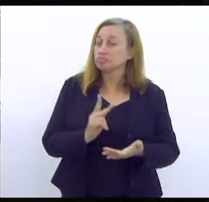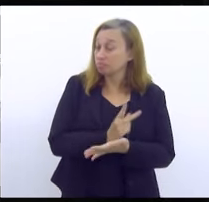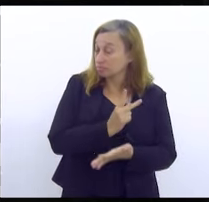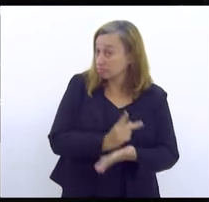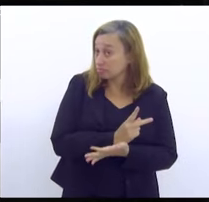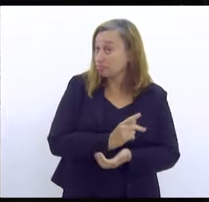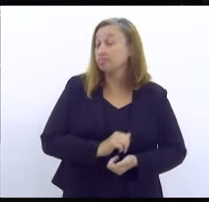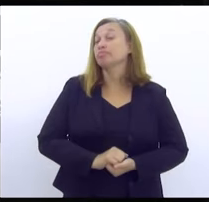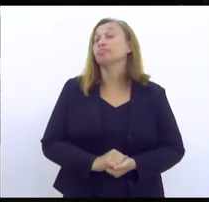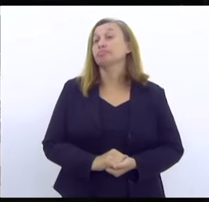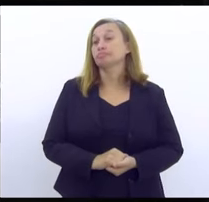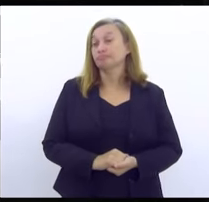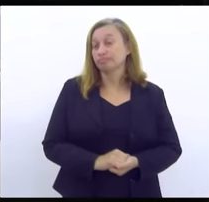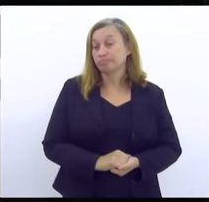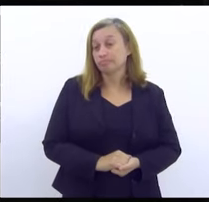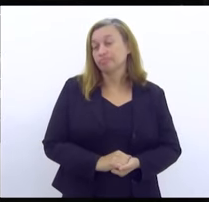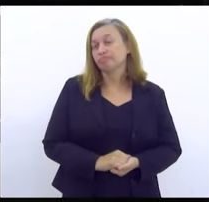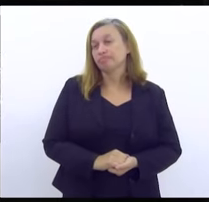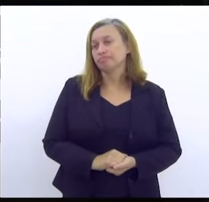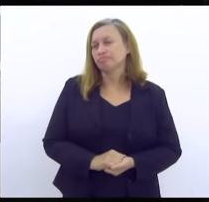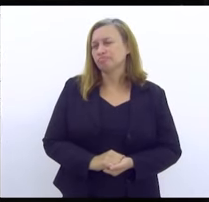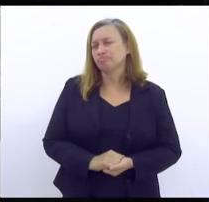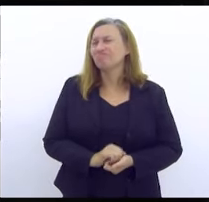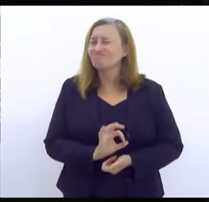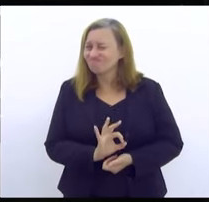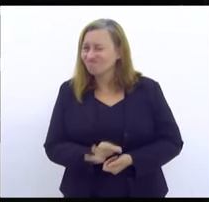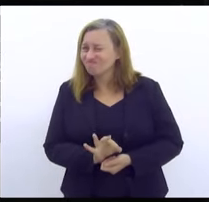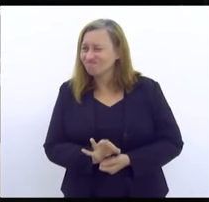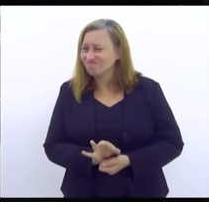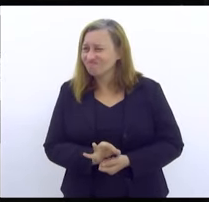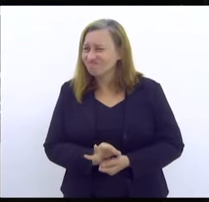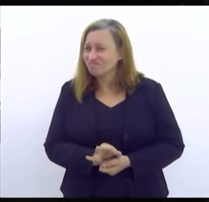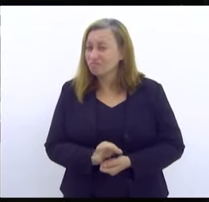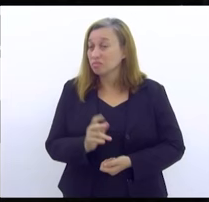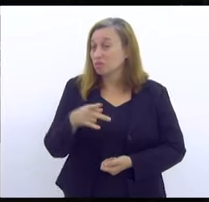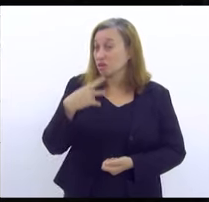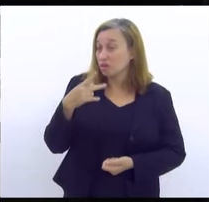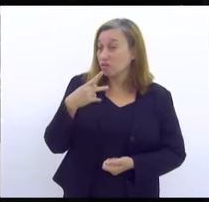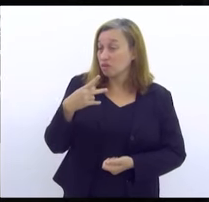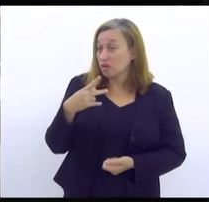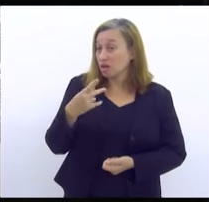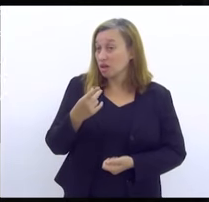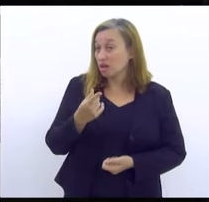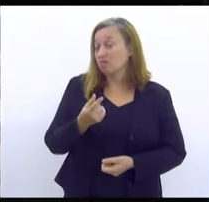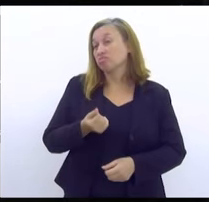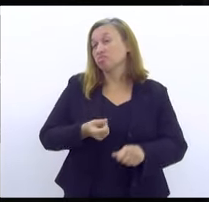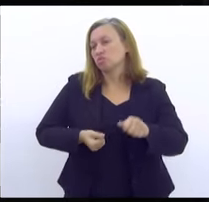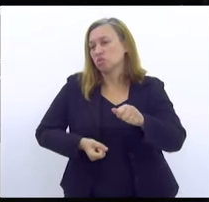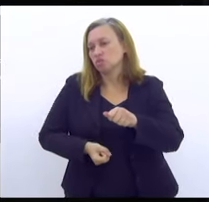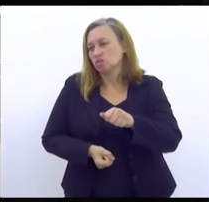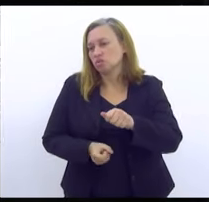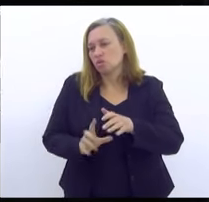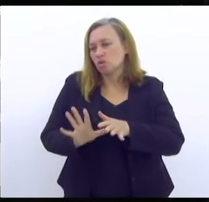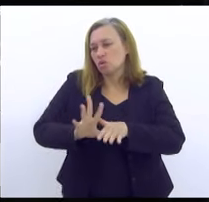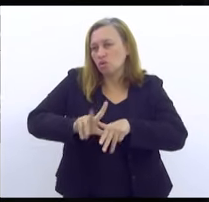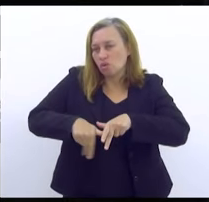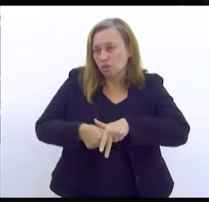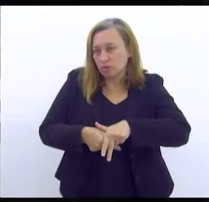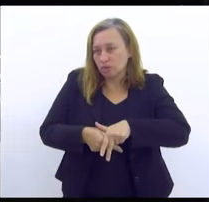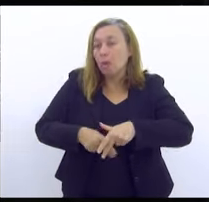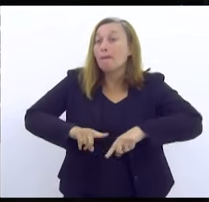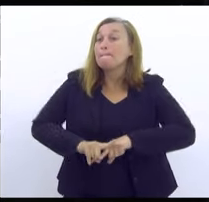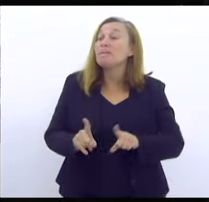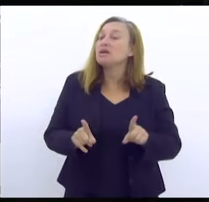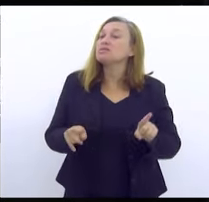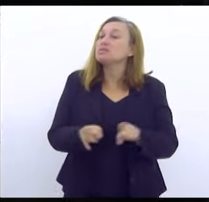de ato que, no mínimo, para não dizer a palavra corrupção, que é uma palavra talvez muito forte, mas que